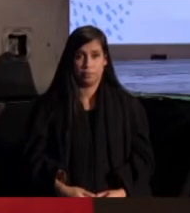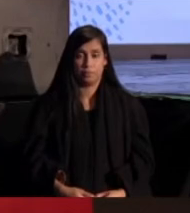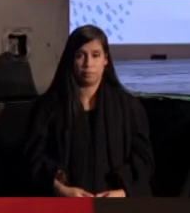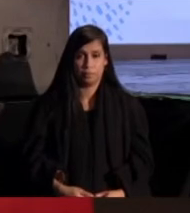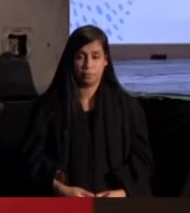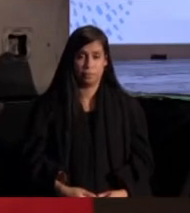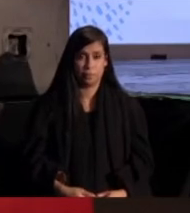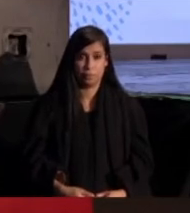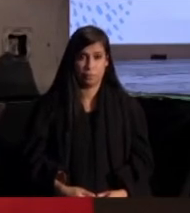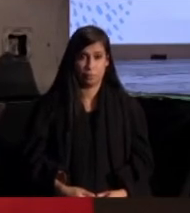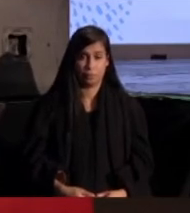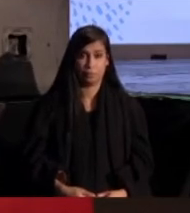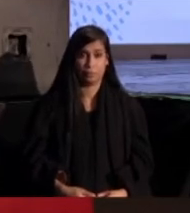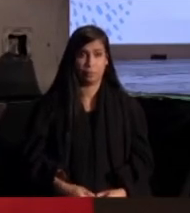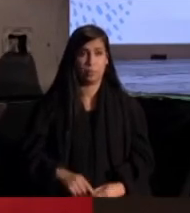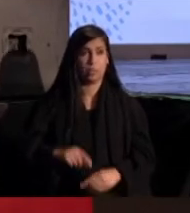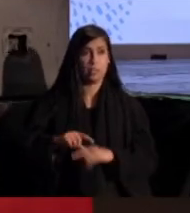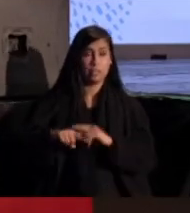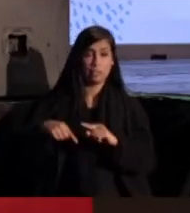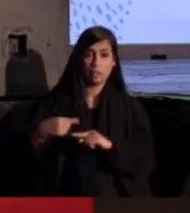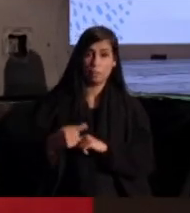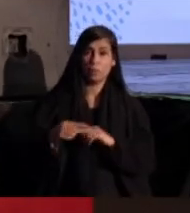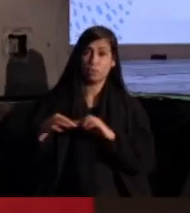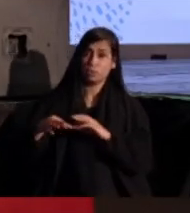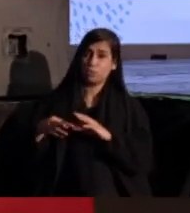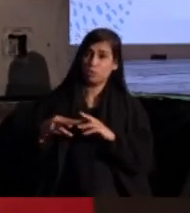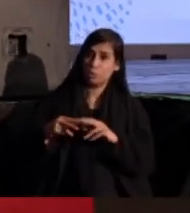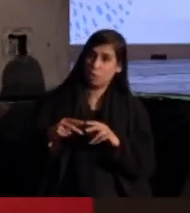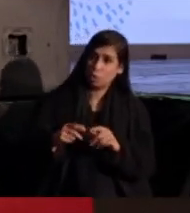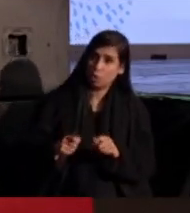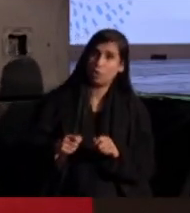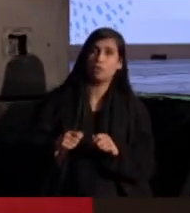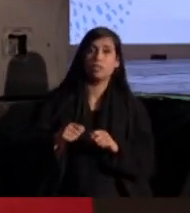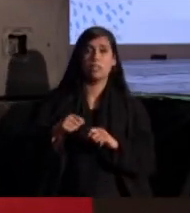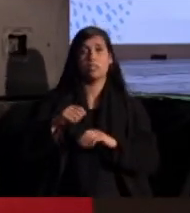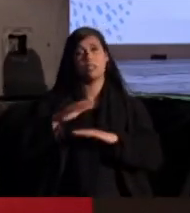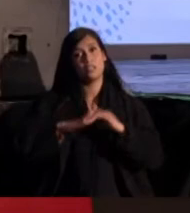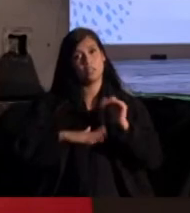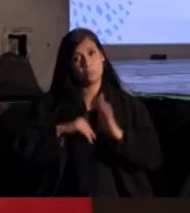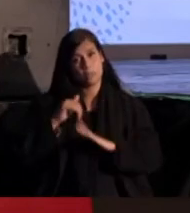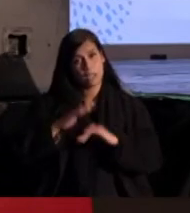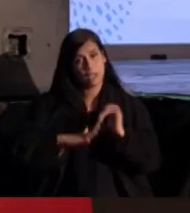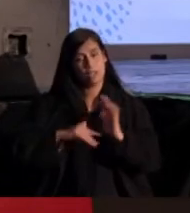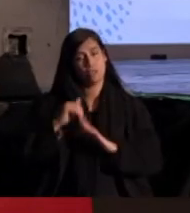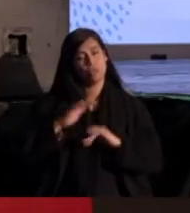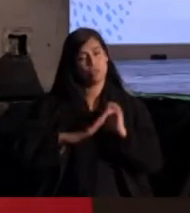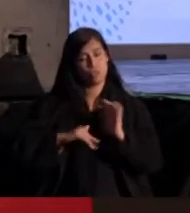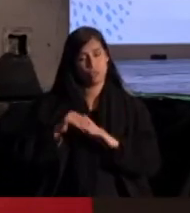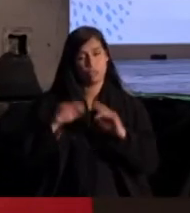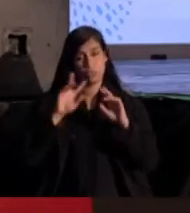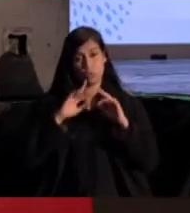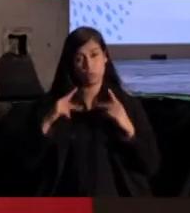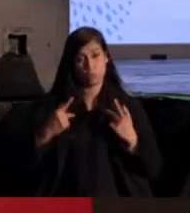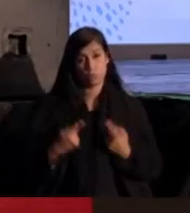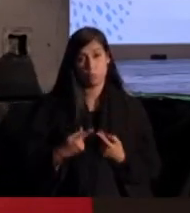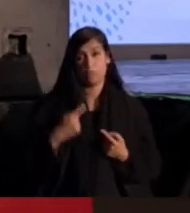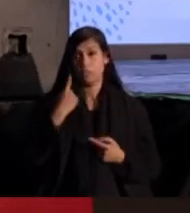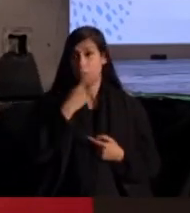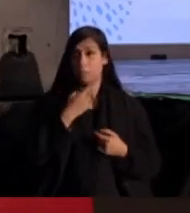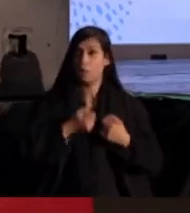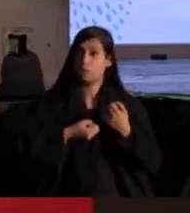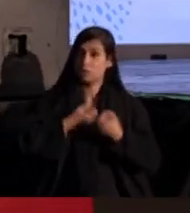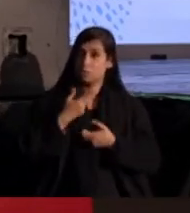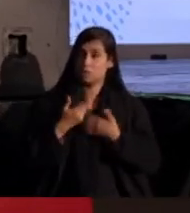evolutiva, daí em diante todas as manifestações bucais do mamífero humano terão a marca do social, seja